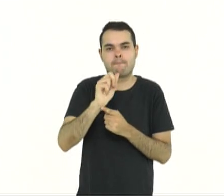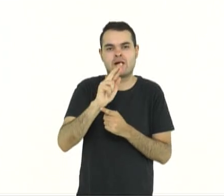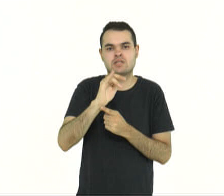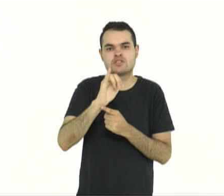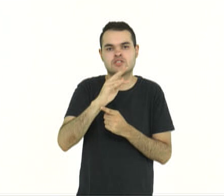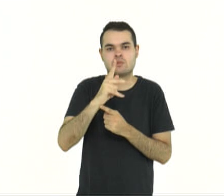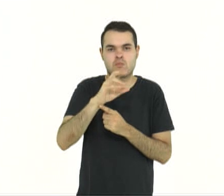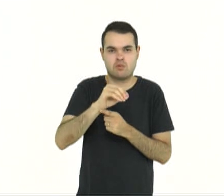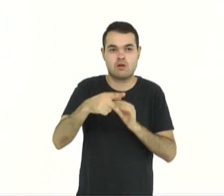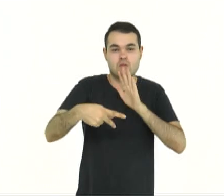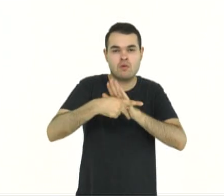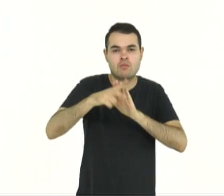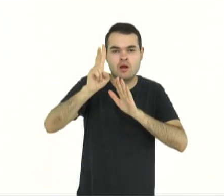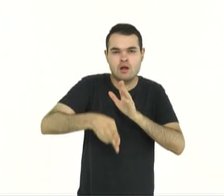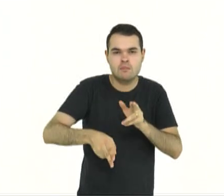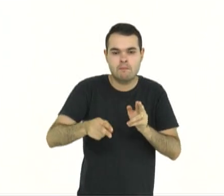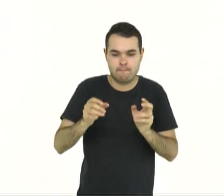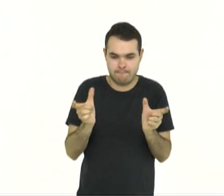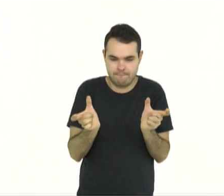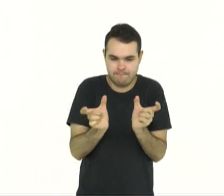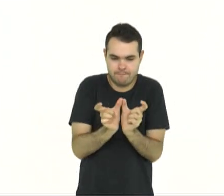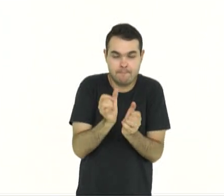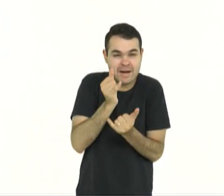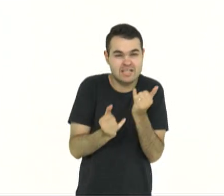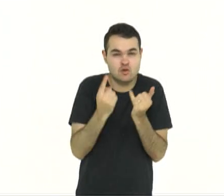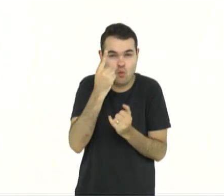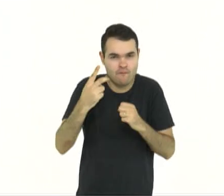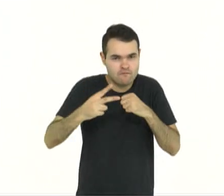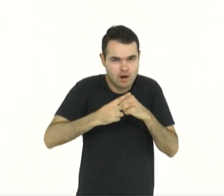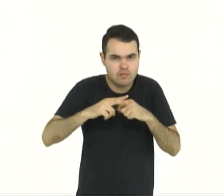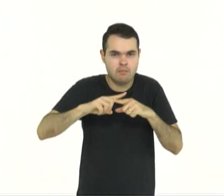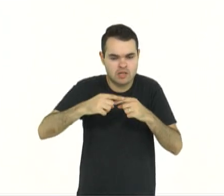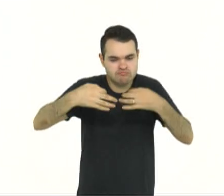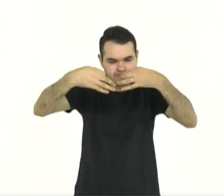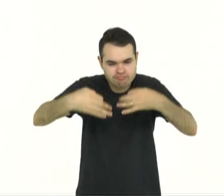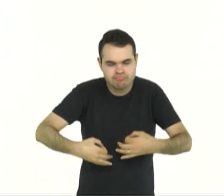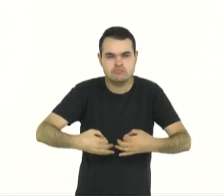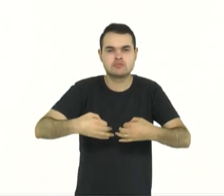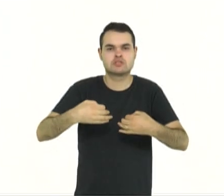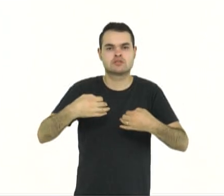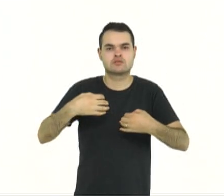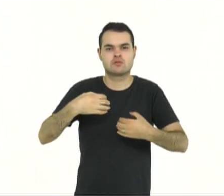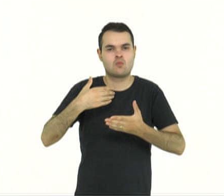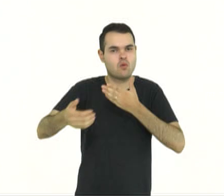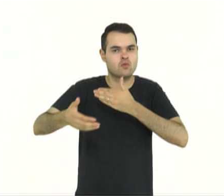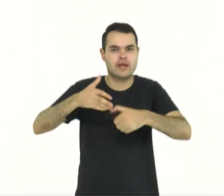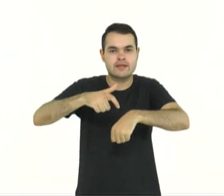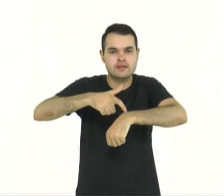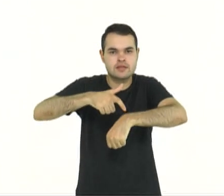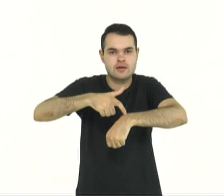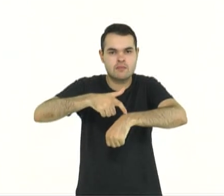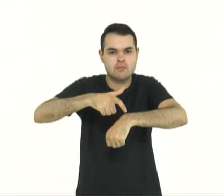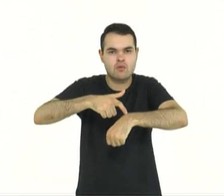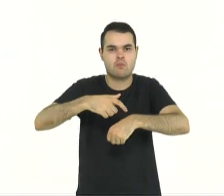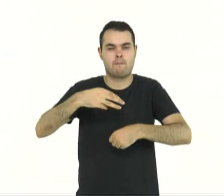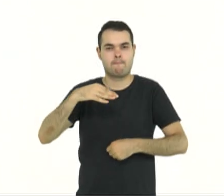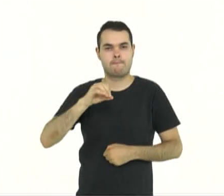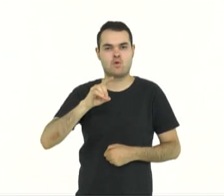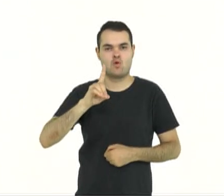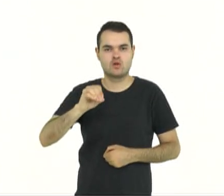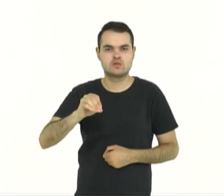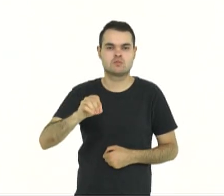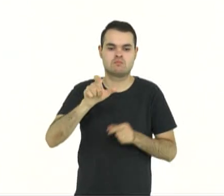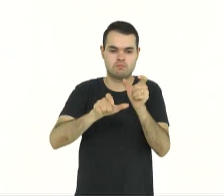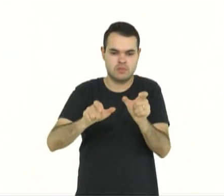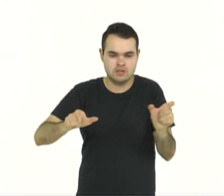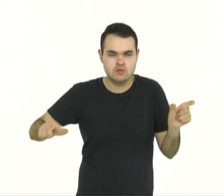como si fueran un solo verbo con conjugación completa en todos los tiempos, modos,